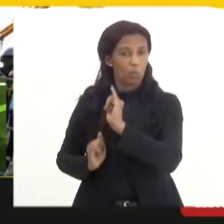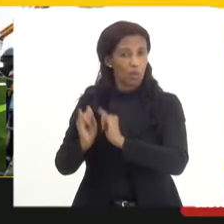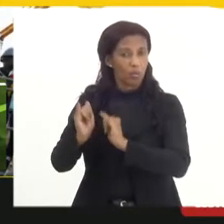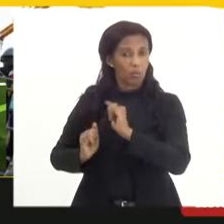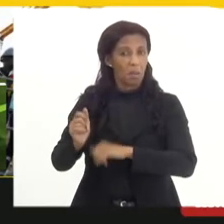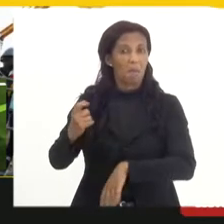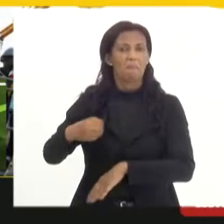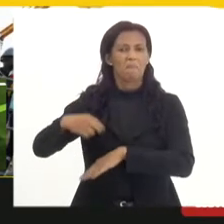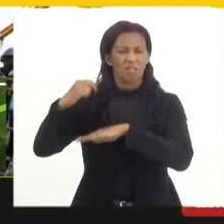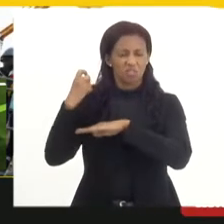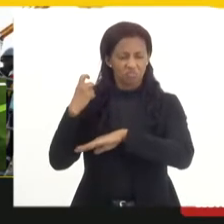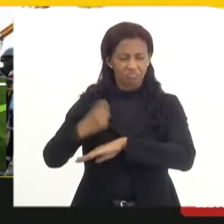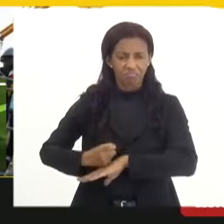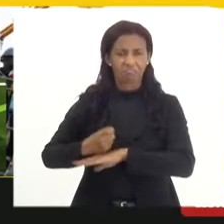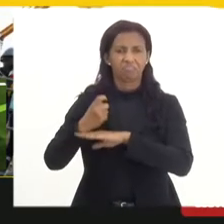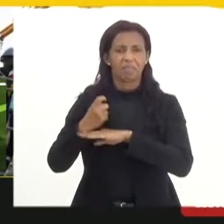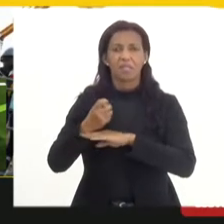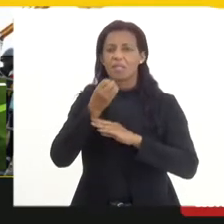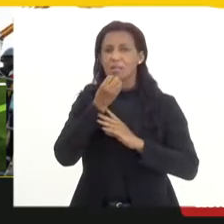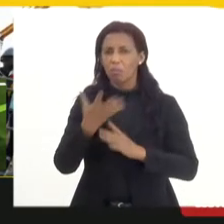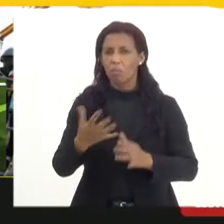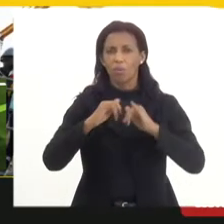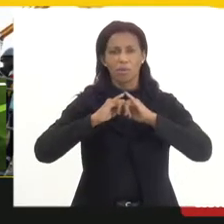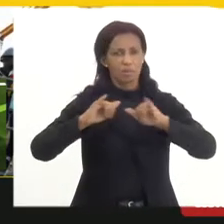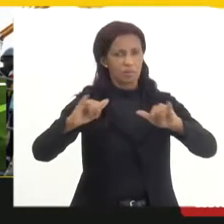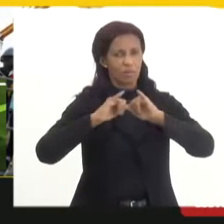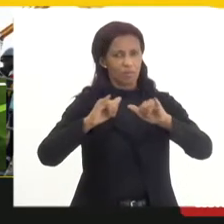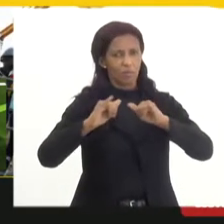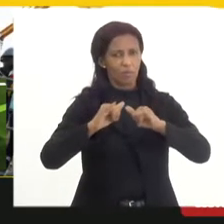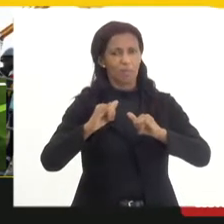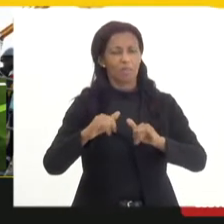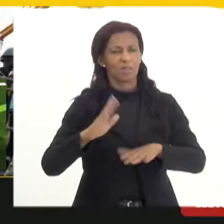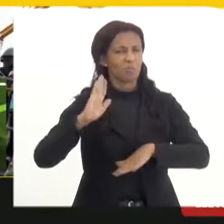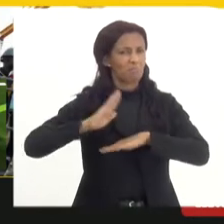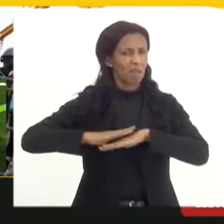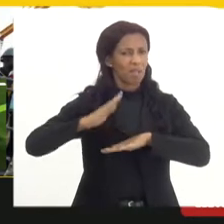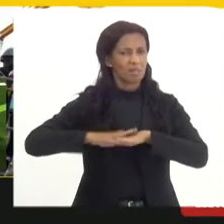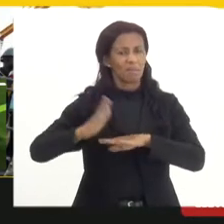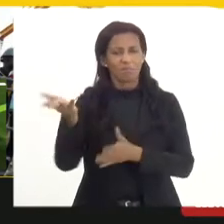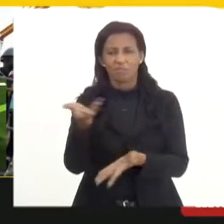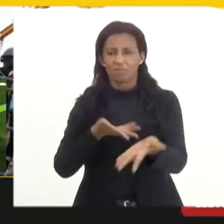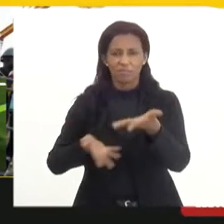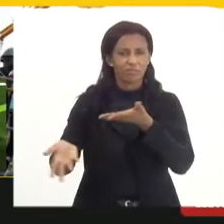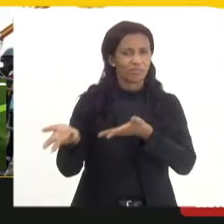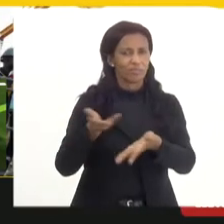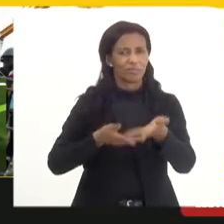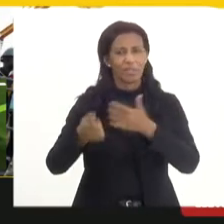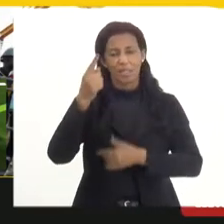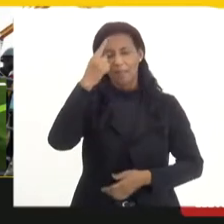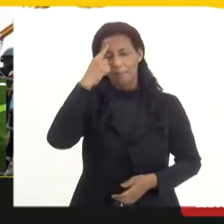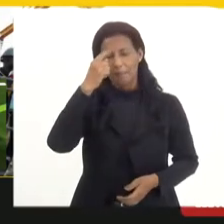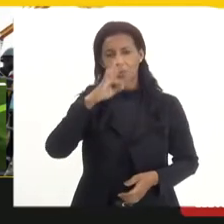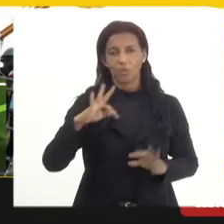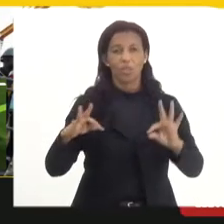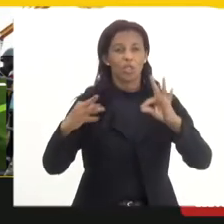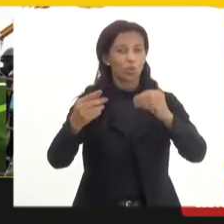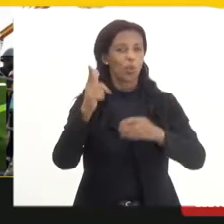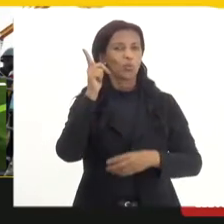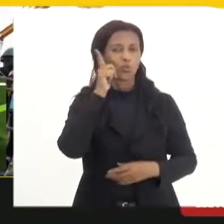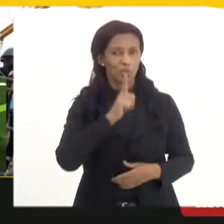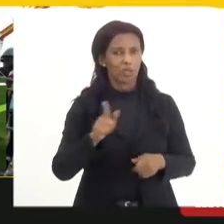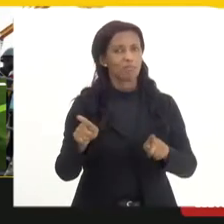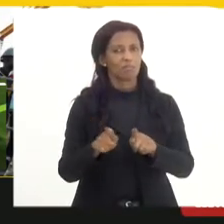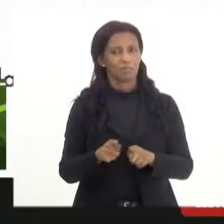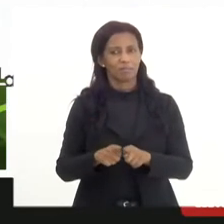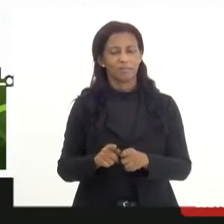sólida. Eu acho que são boas notícias aí que queremos ter cada vez mais para compartilhar e penso que todos ganham com isso.